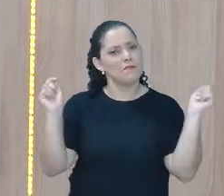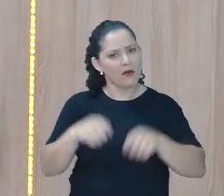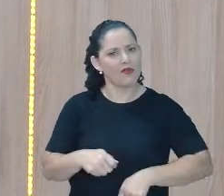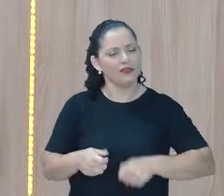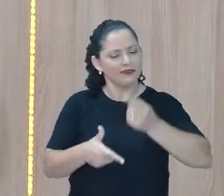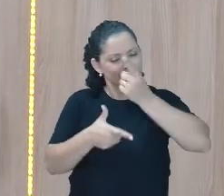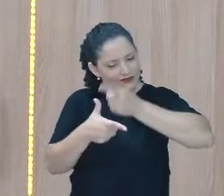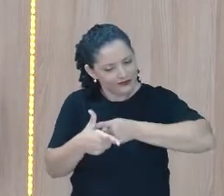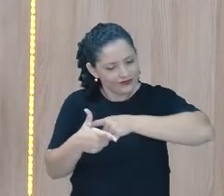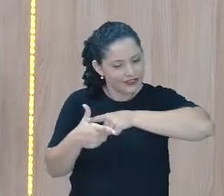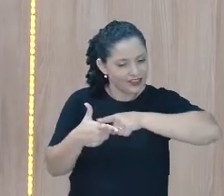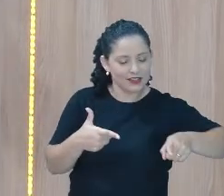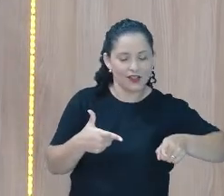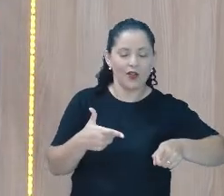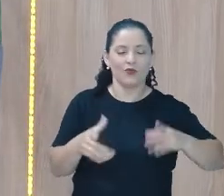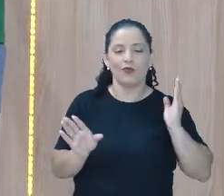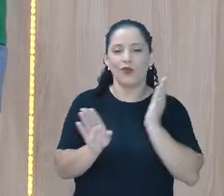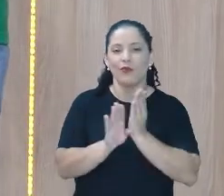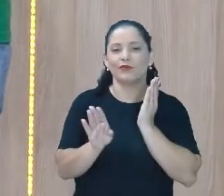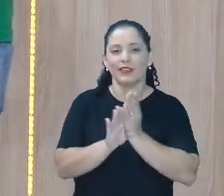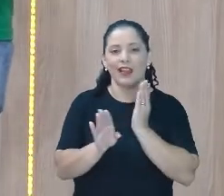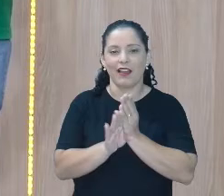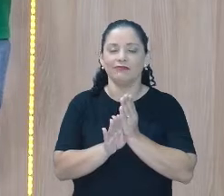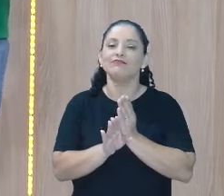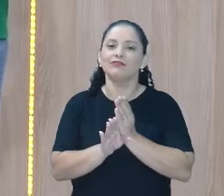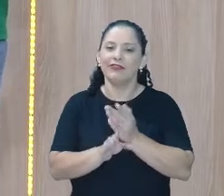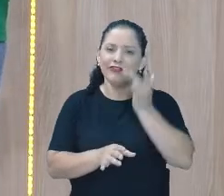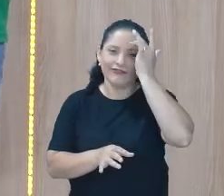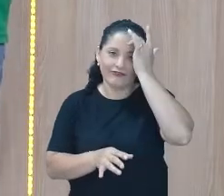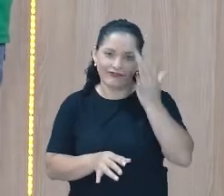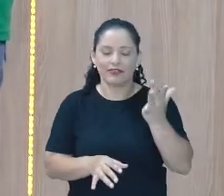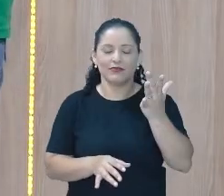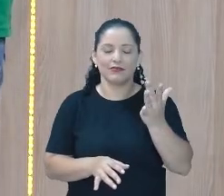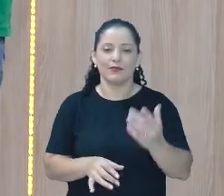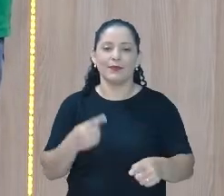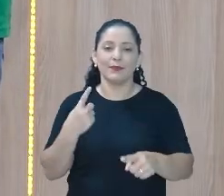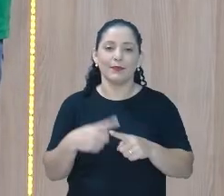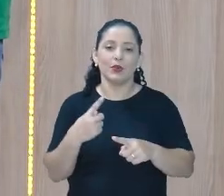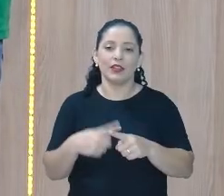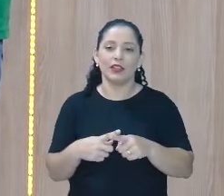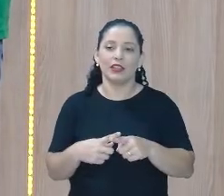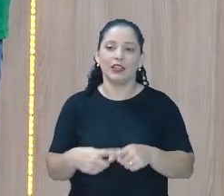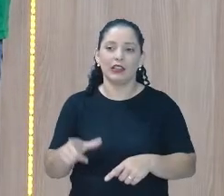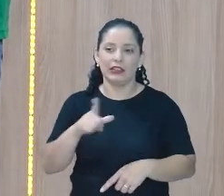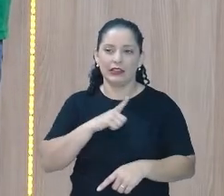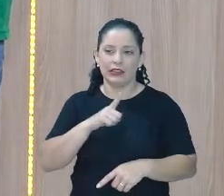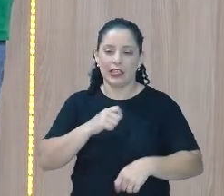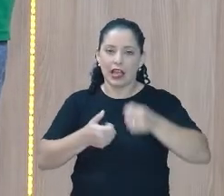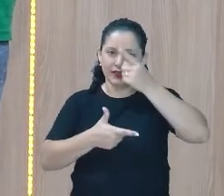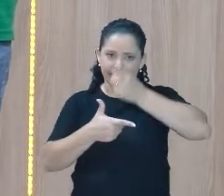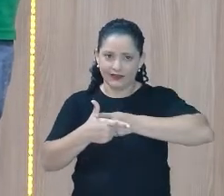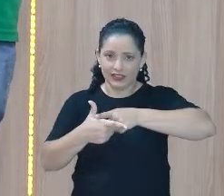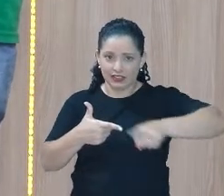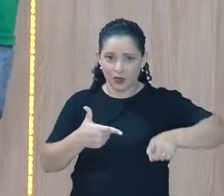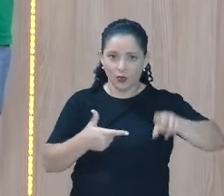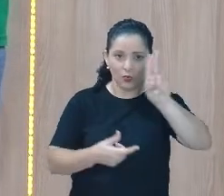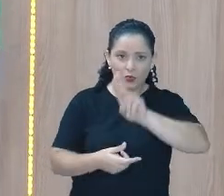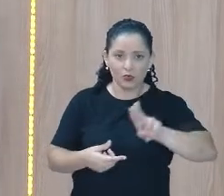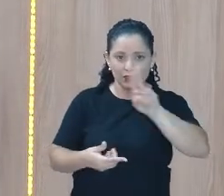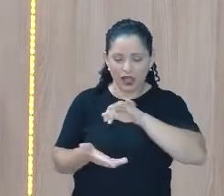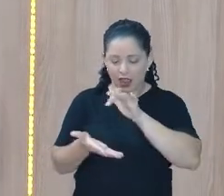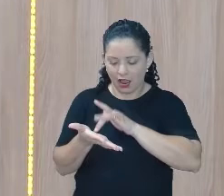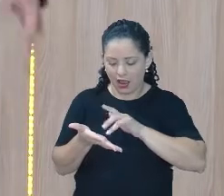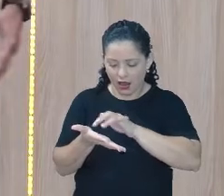essa divisão aí, esse número decimal, através, tá, aí da divisão pela calculadora,